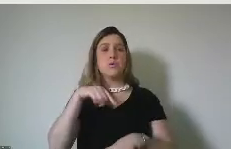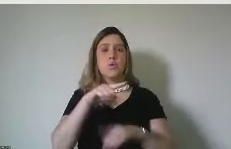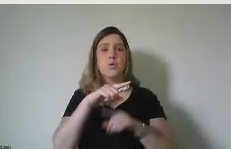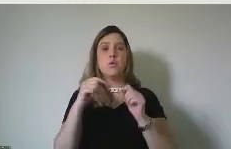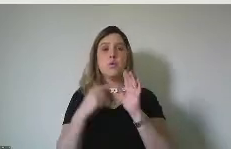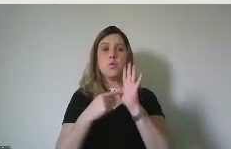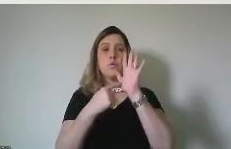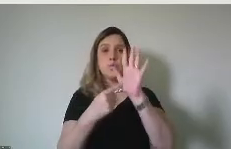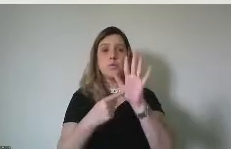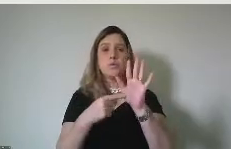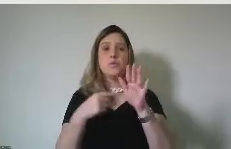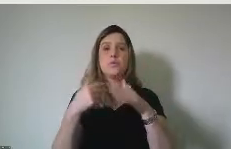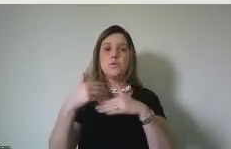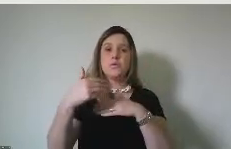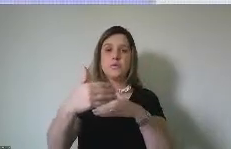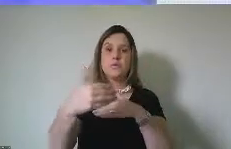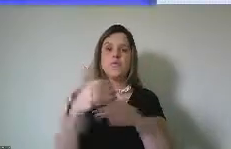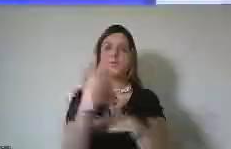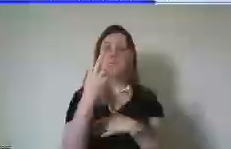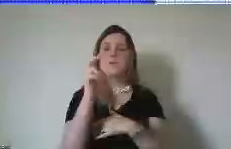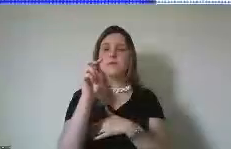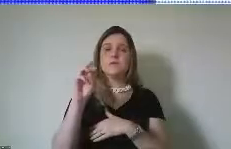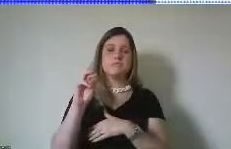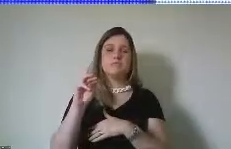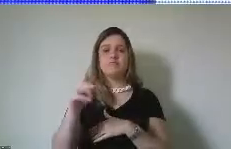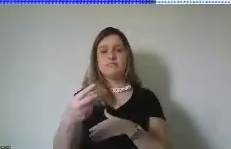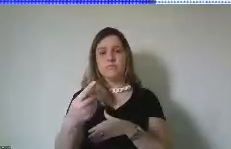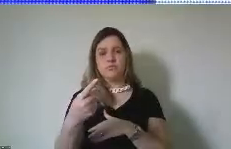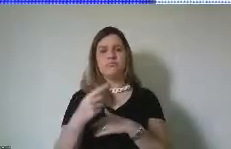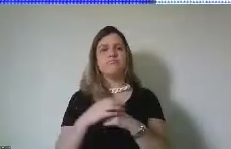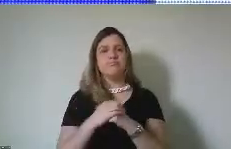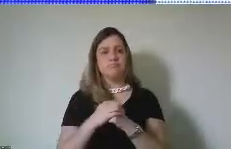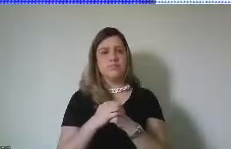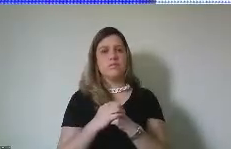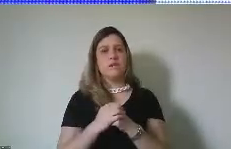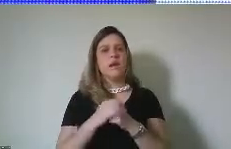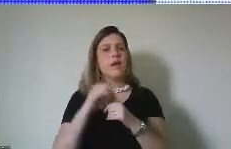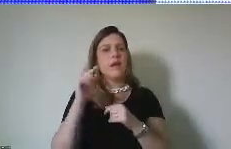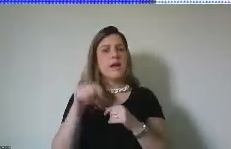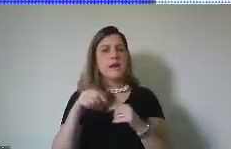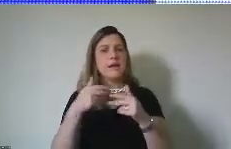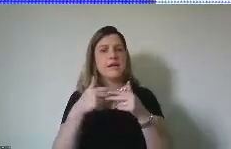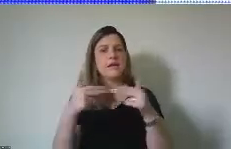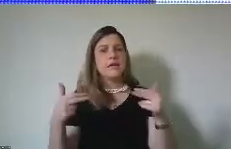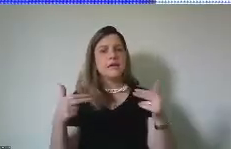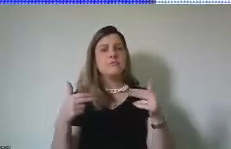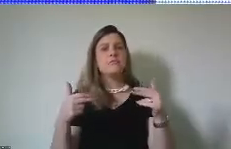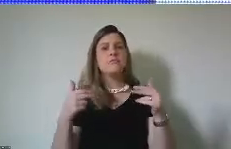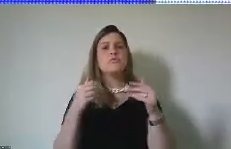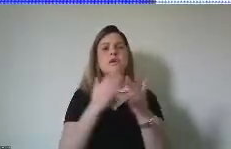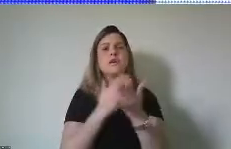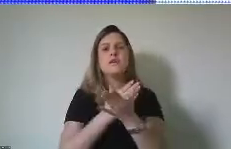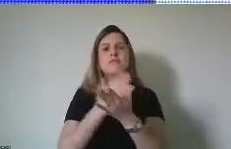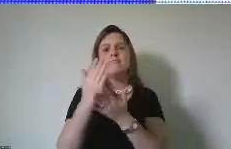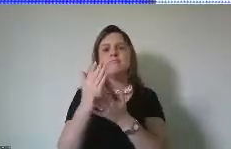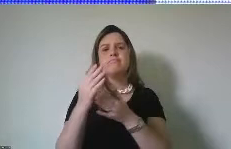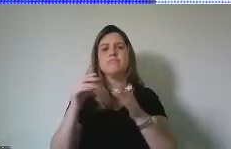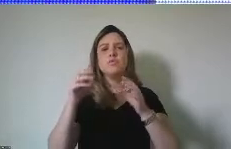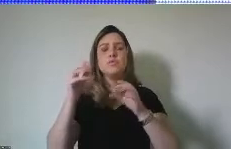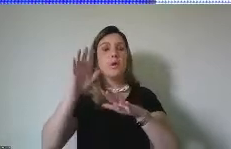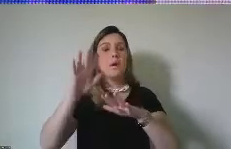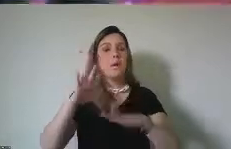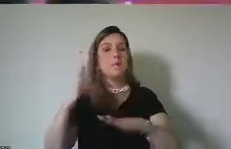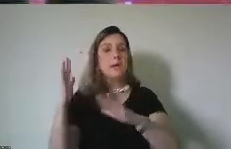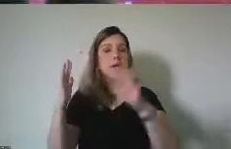da ISO 45001 ele é sustentado por oito iniciativas que buscam garantir um ambiente de trabalho